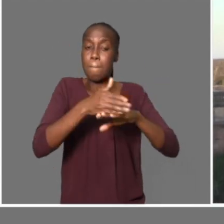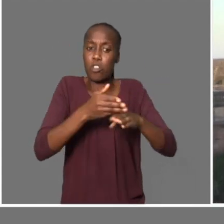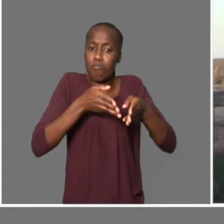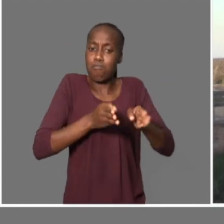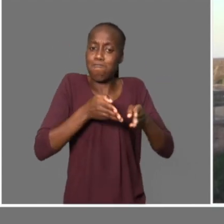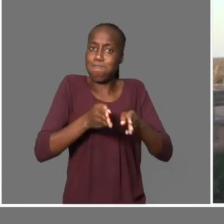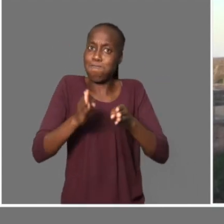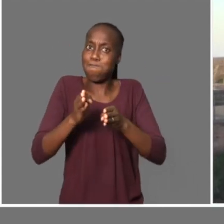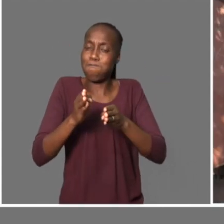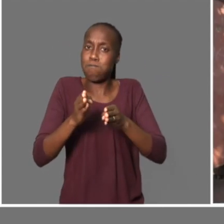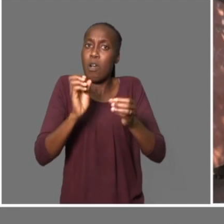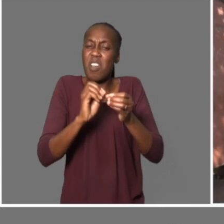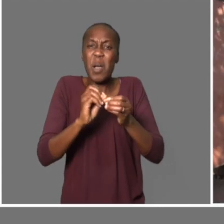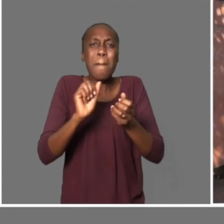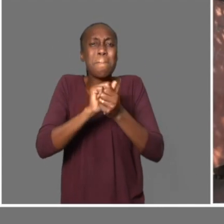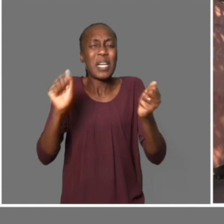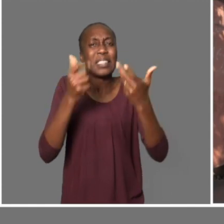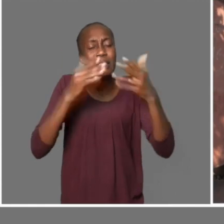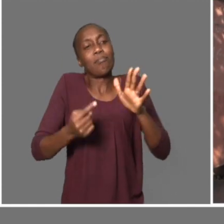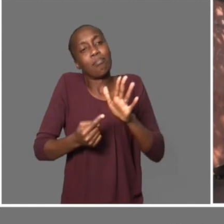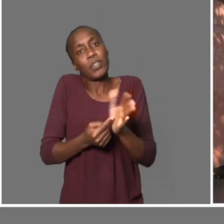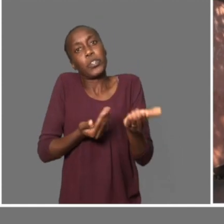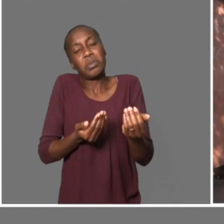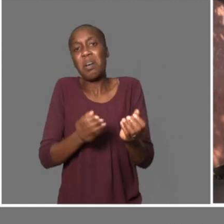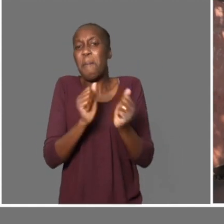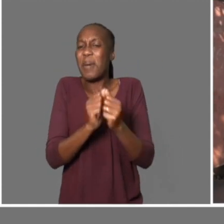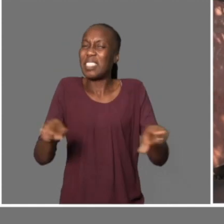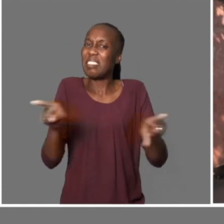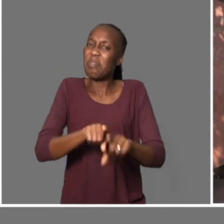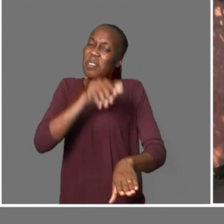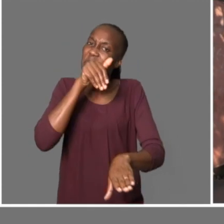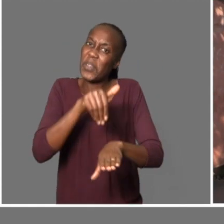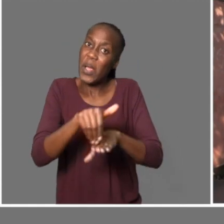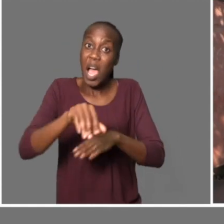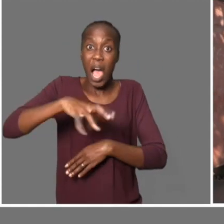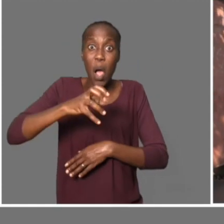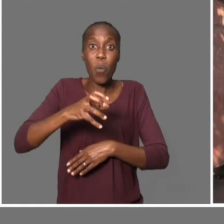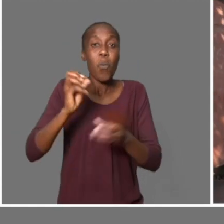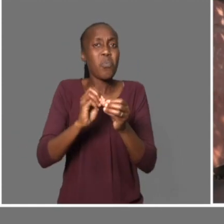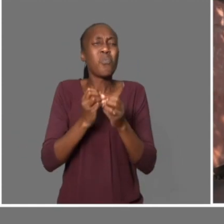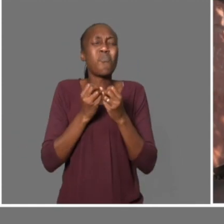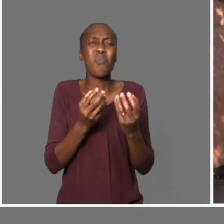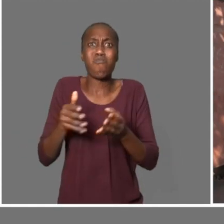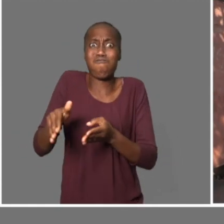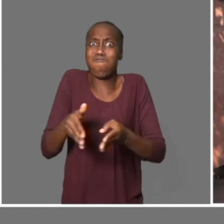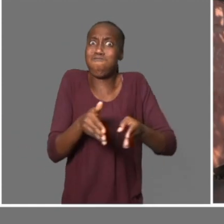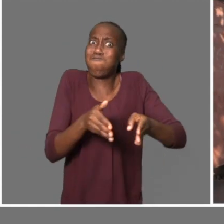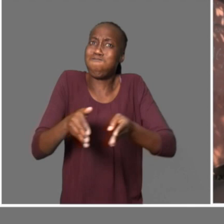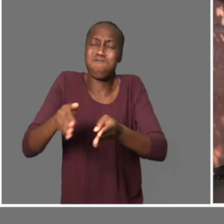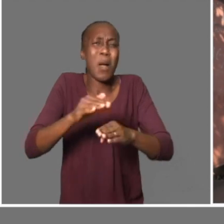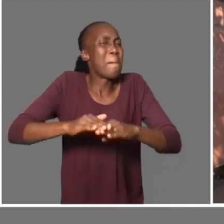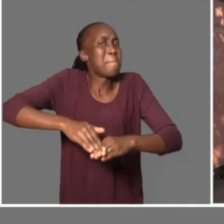Neste momento, a barragem tem muita água, mas não há peixe.